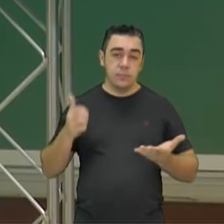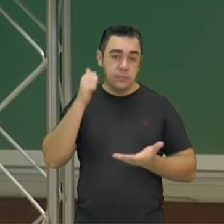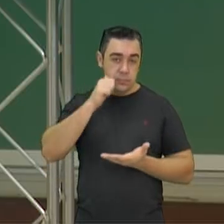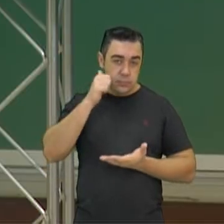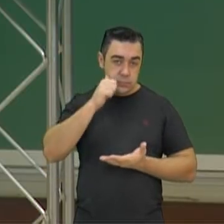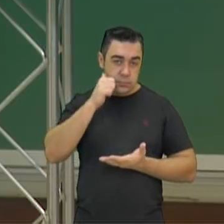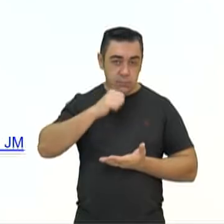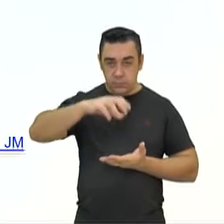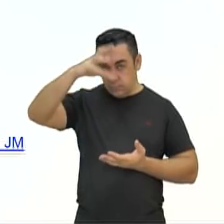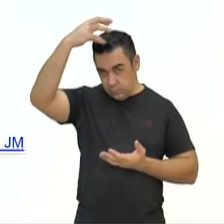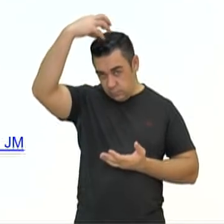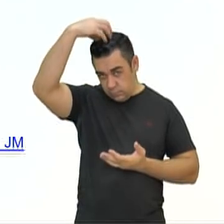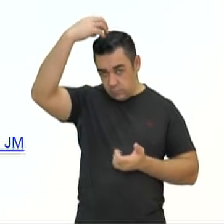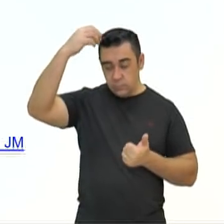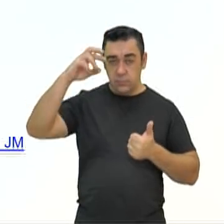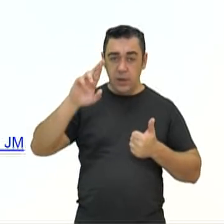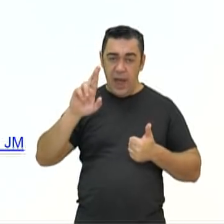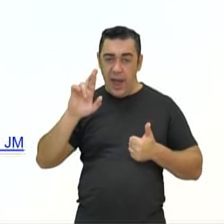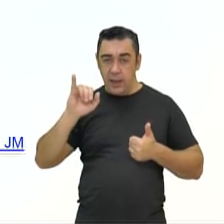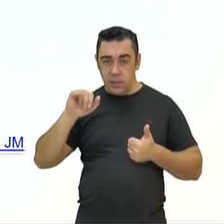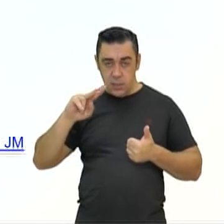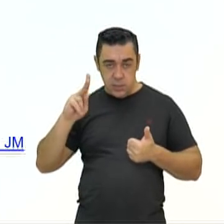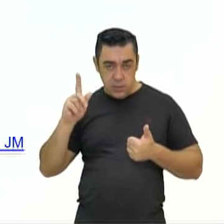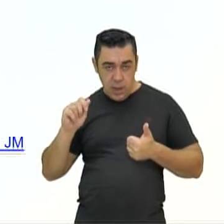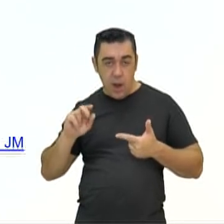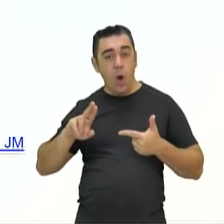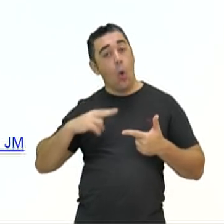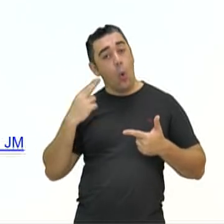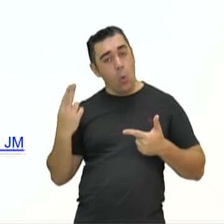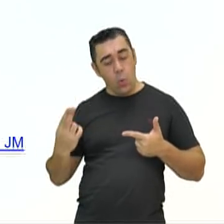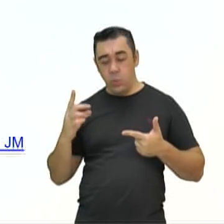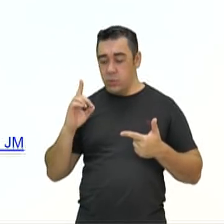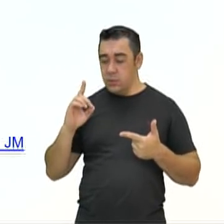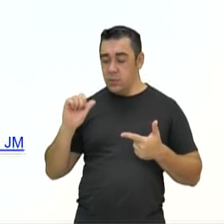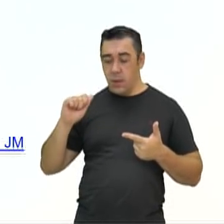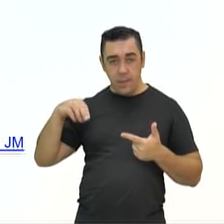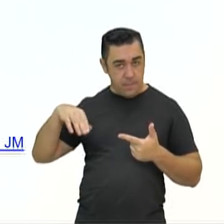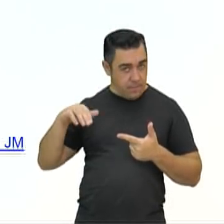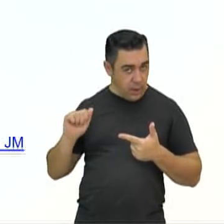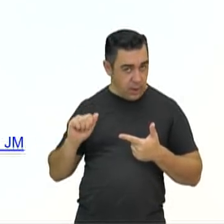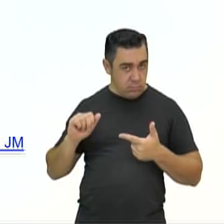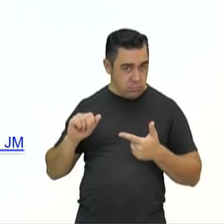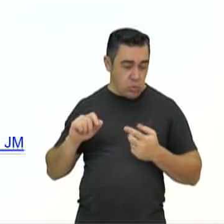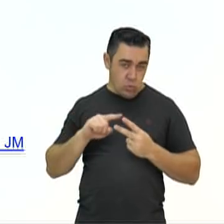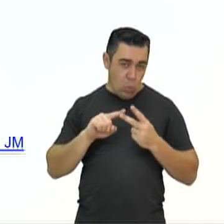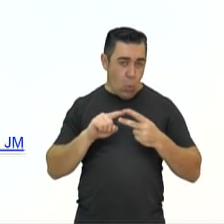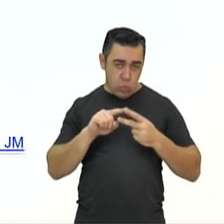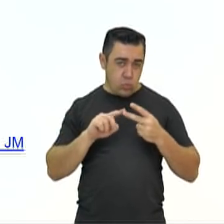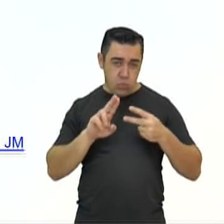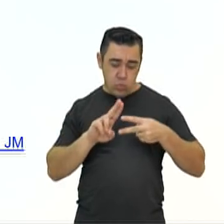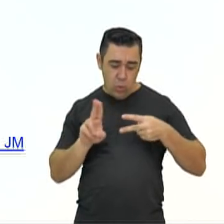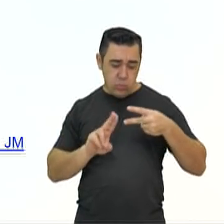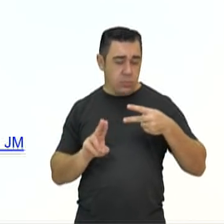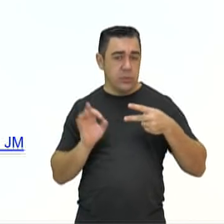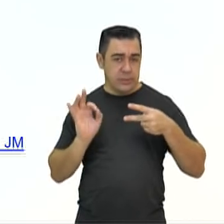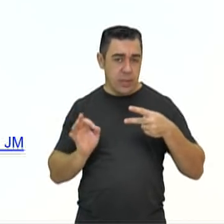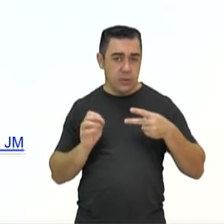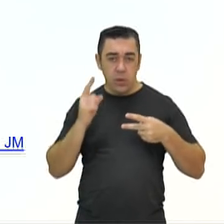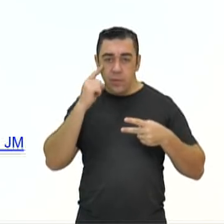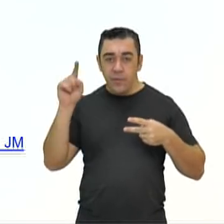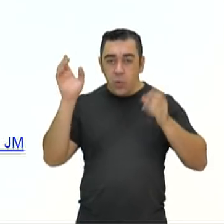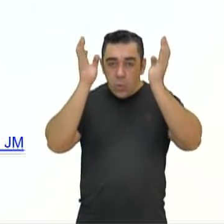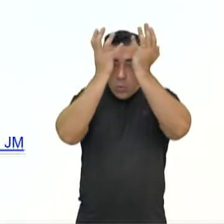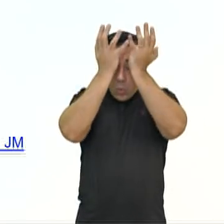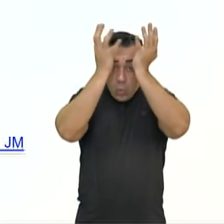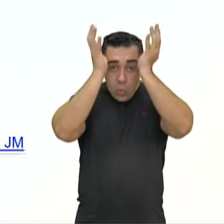ou a rainha, muitos conhecem por dama ou rainha, não está errado nenhum dos 2 termos, pode ser usado qualquer um dos 2. Né? Então, ele tem essa coroa